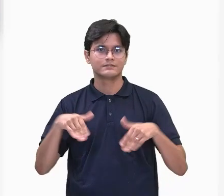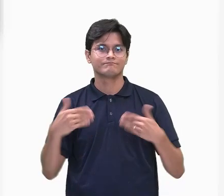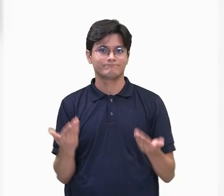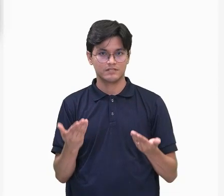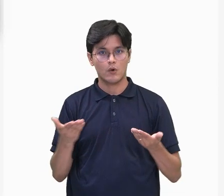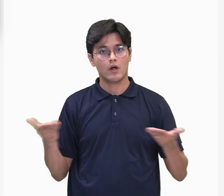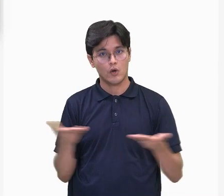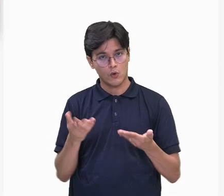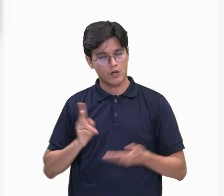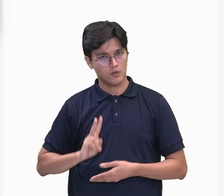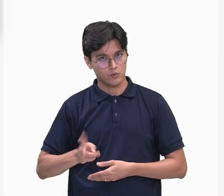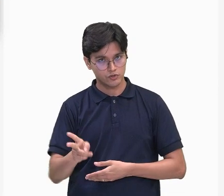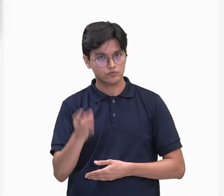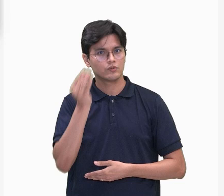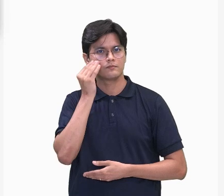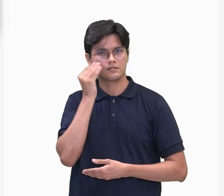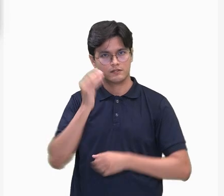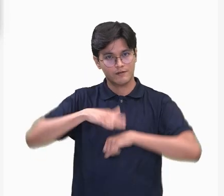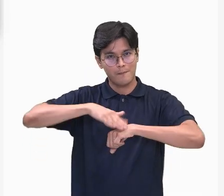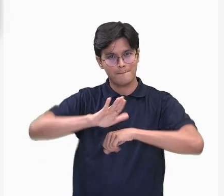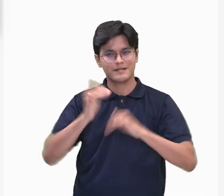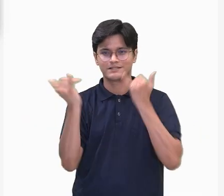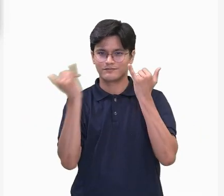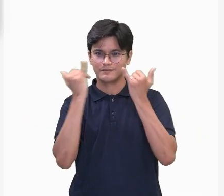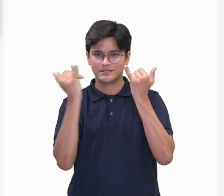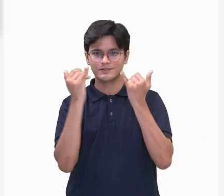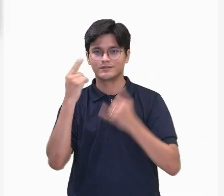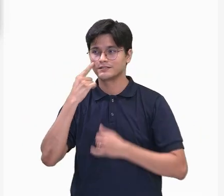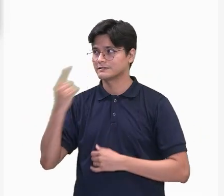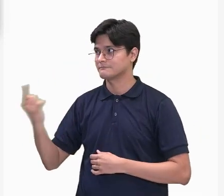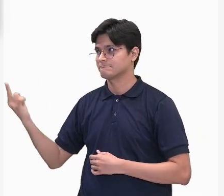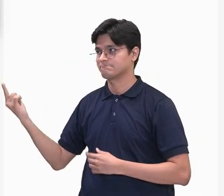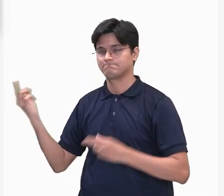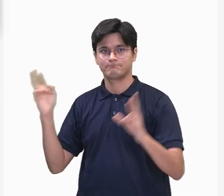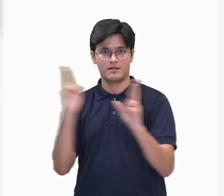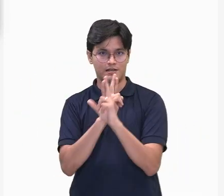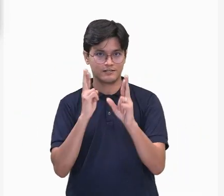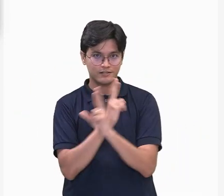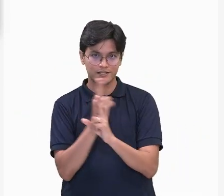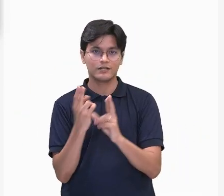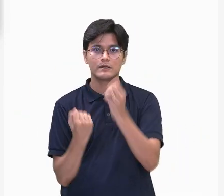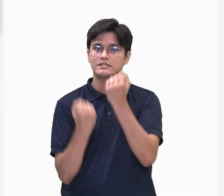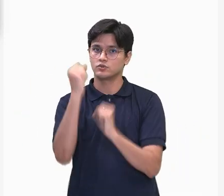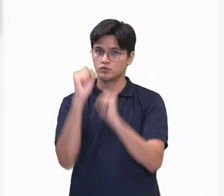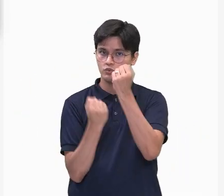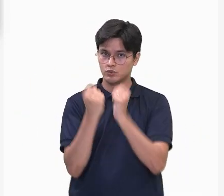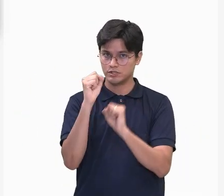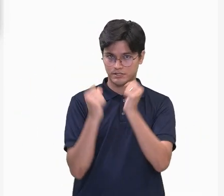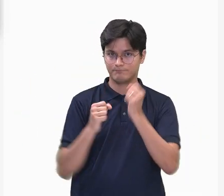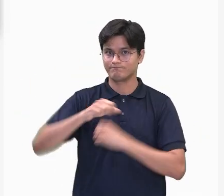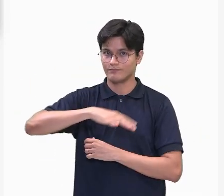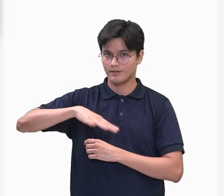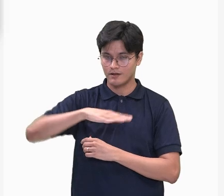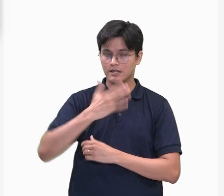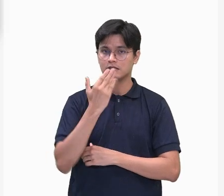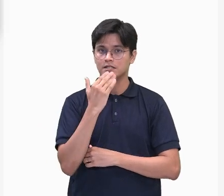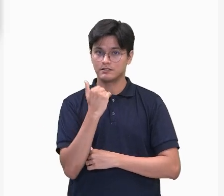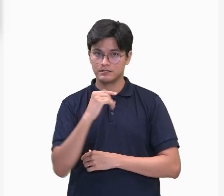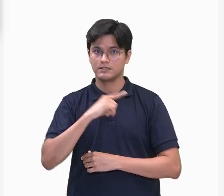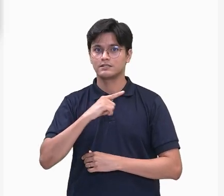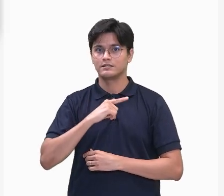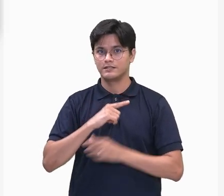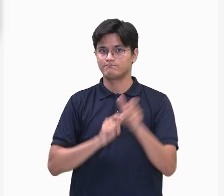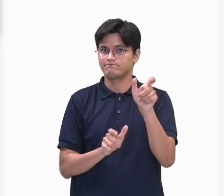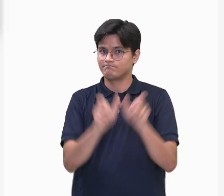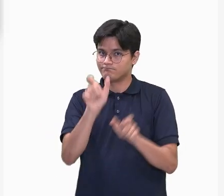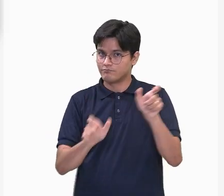continua observando aí mais informações, né, relacionadas à indústria alimentícia. A gente observa aí os profissionais